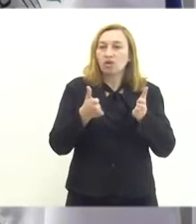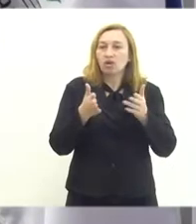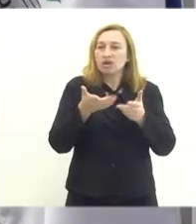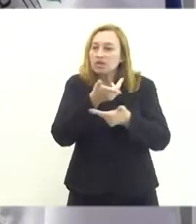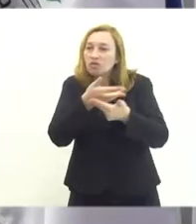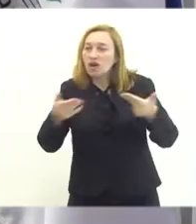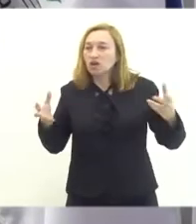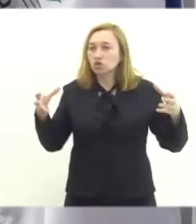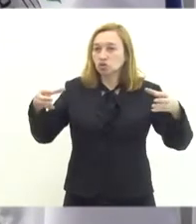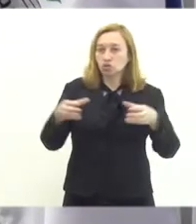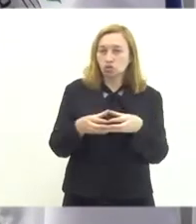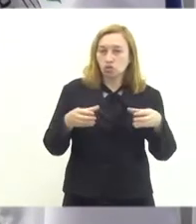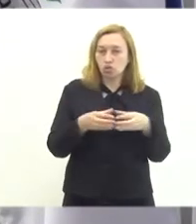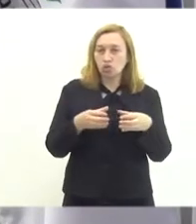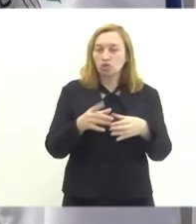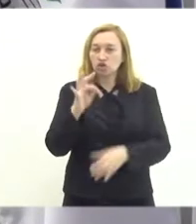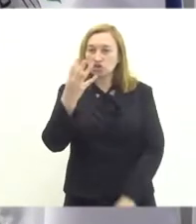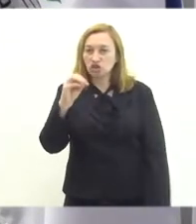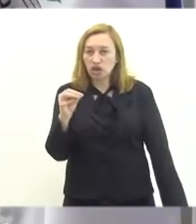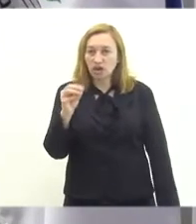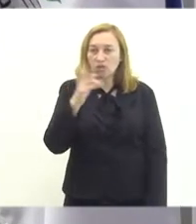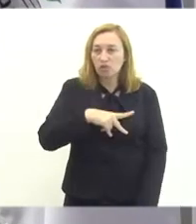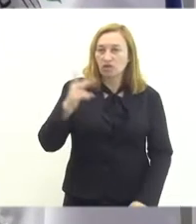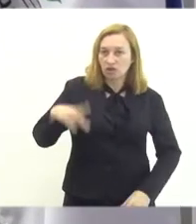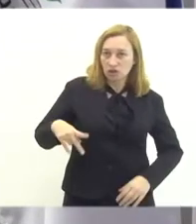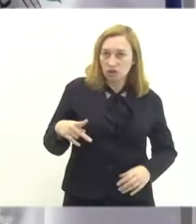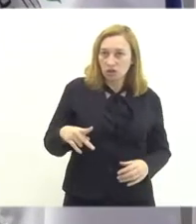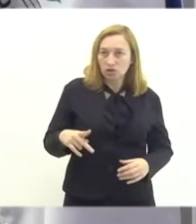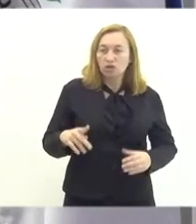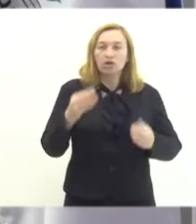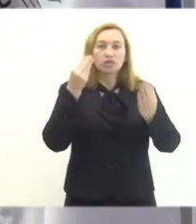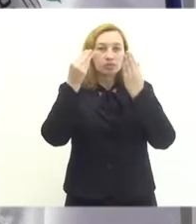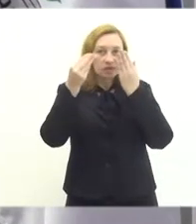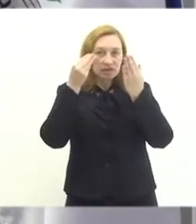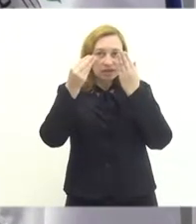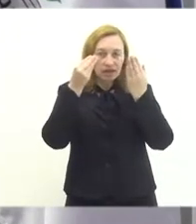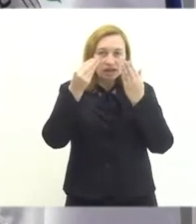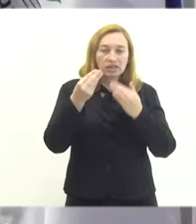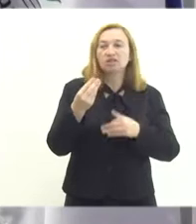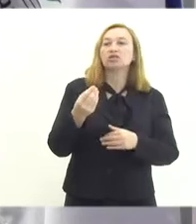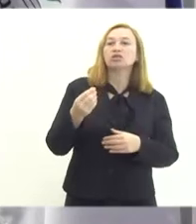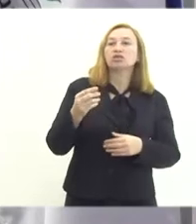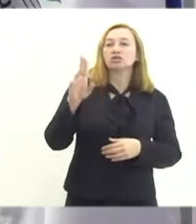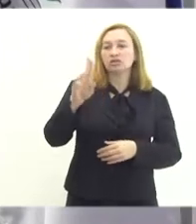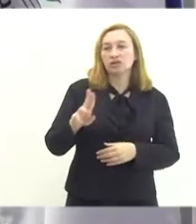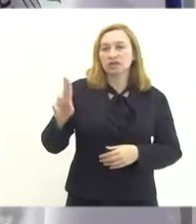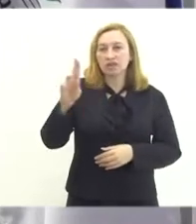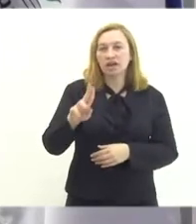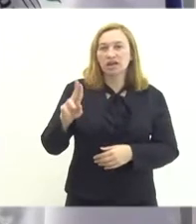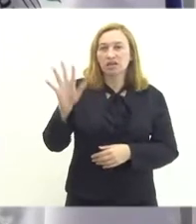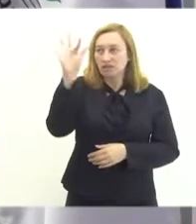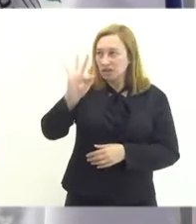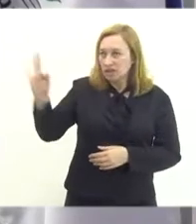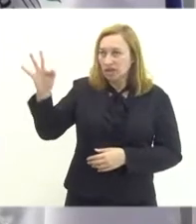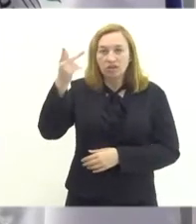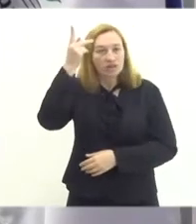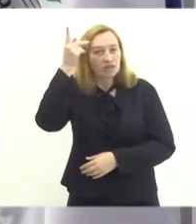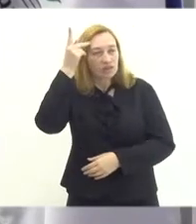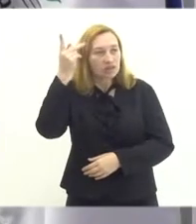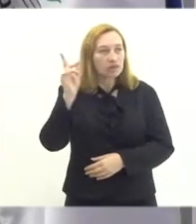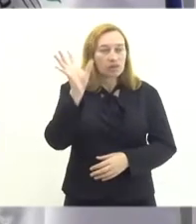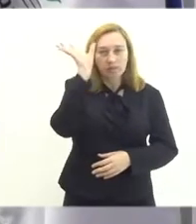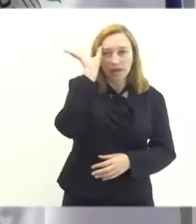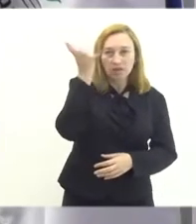vários para o Tiago Max professor de departamento de psiquiatria da Universidade Federal de São Paulo a solução